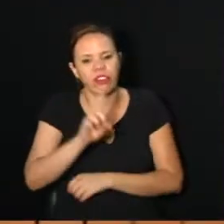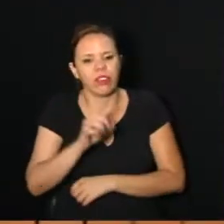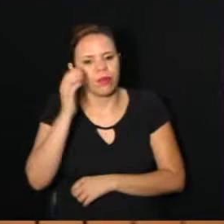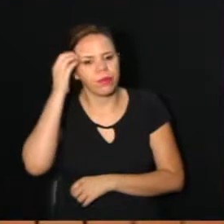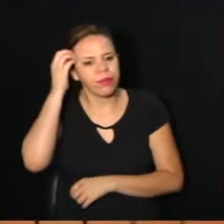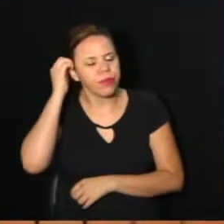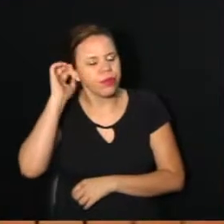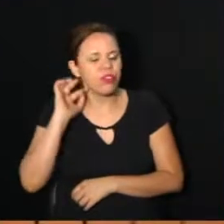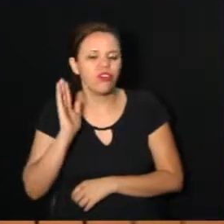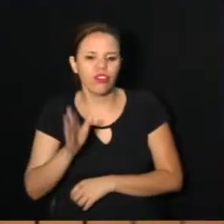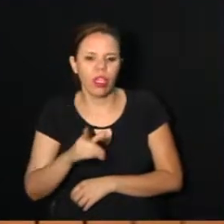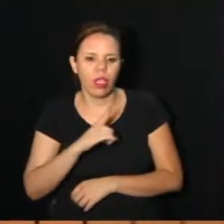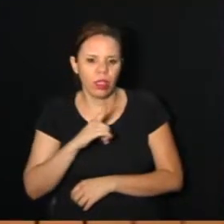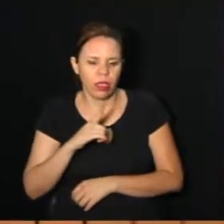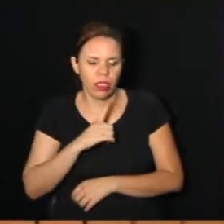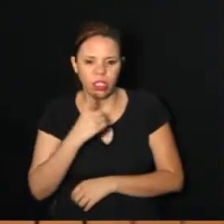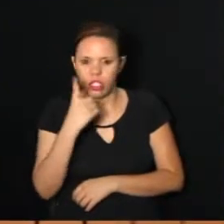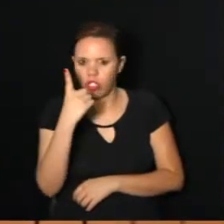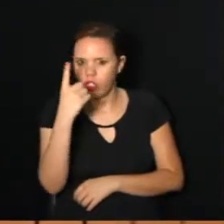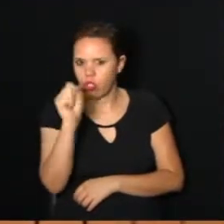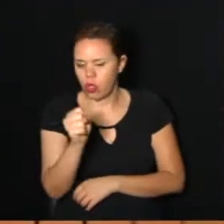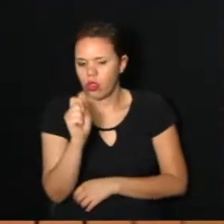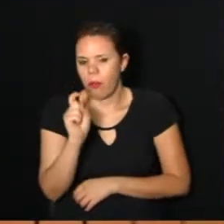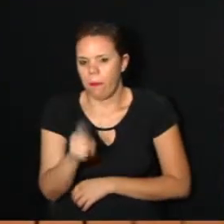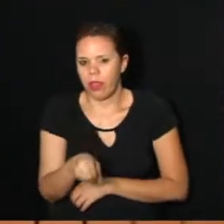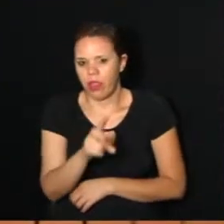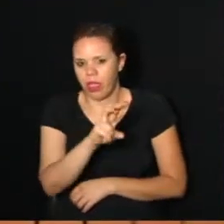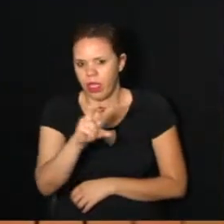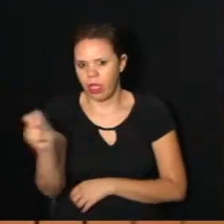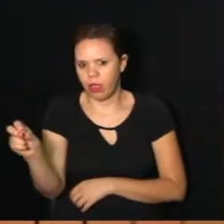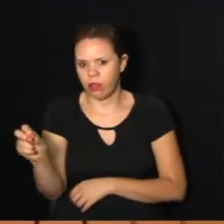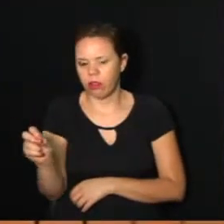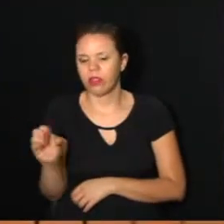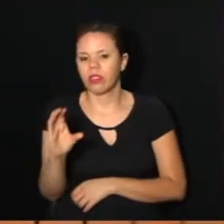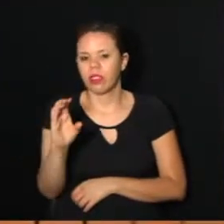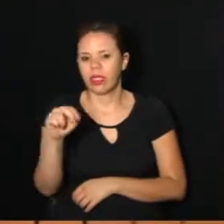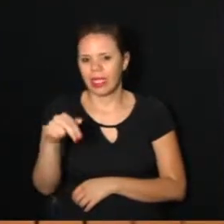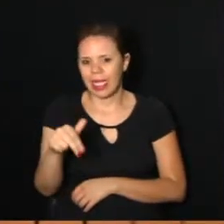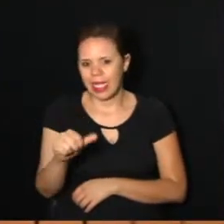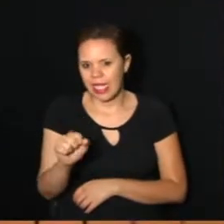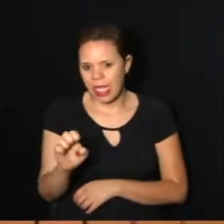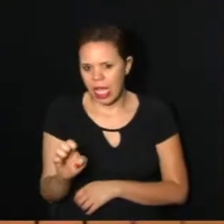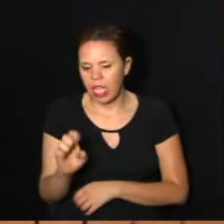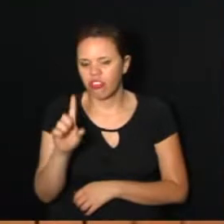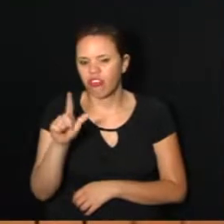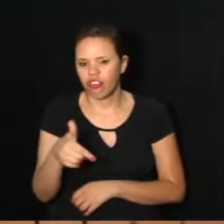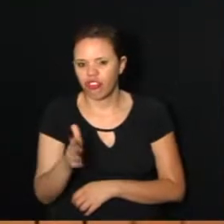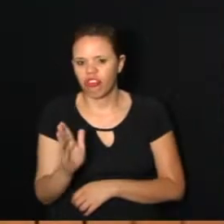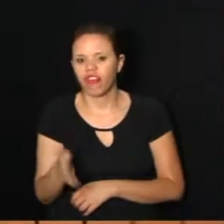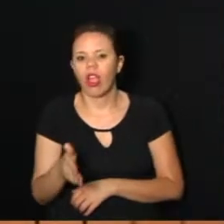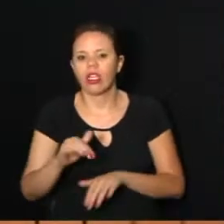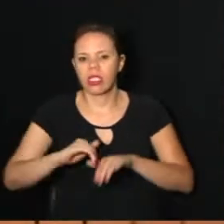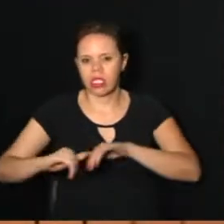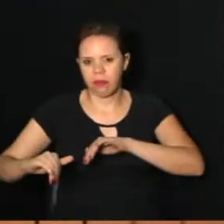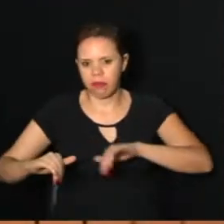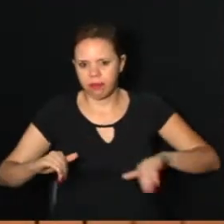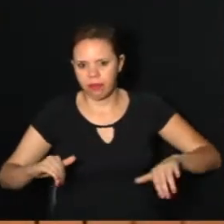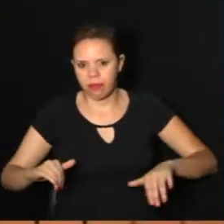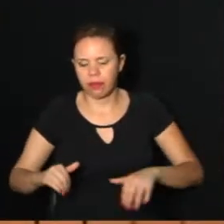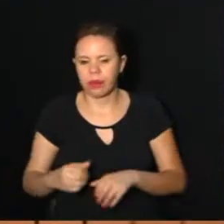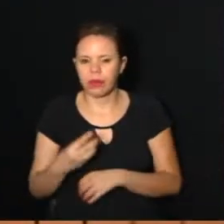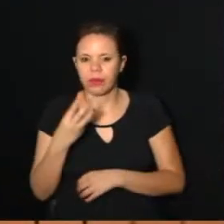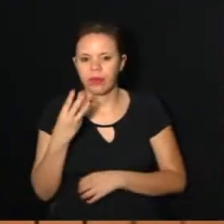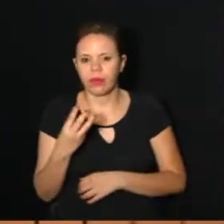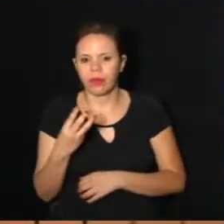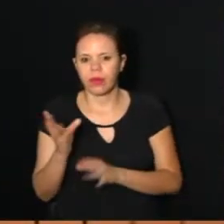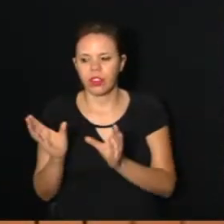temos a classificação de 18.500 quinais, já estão classificados em separação de apenas 3